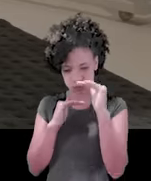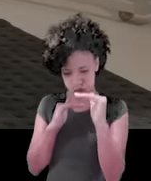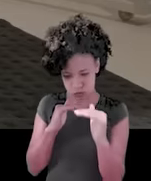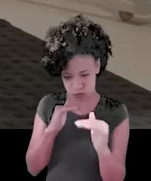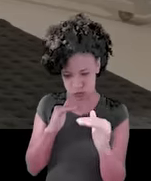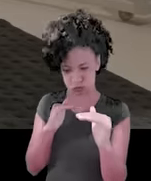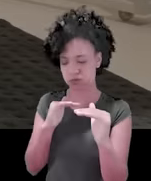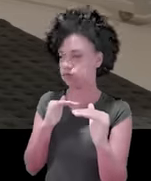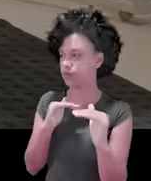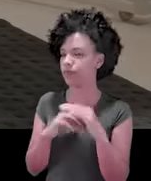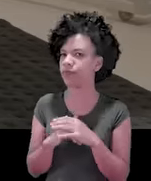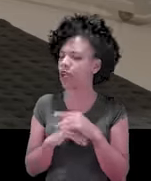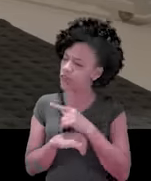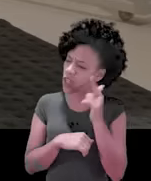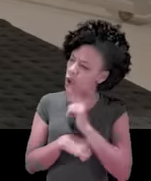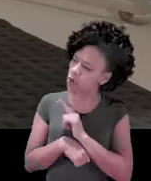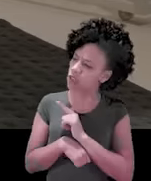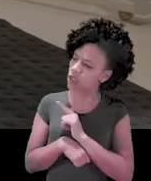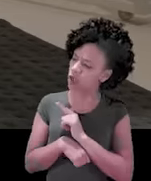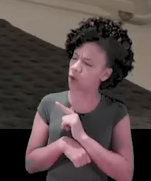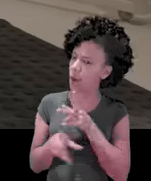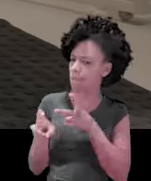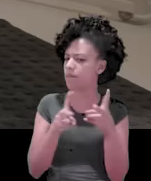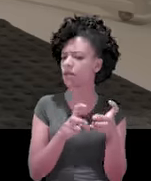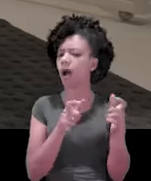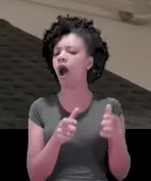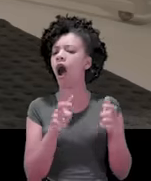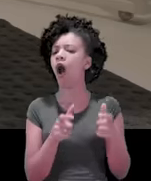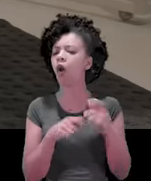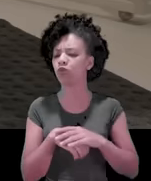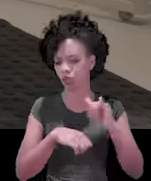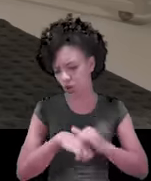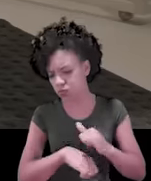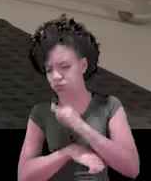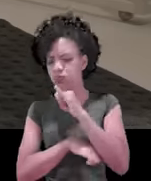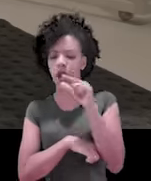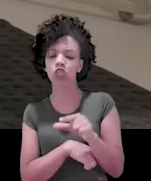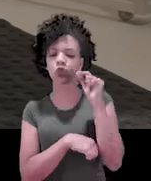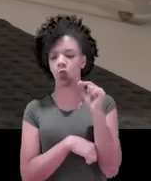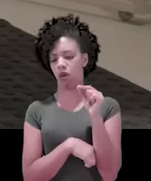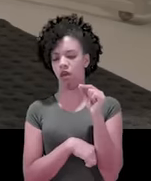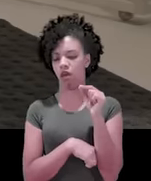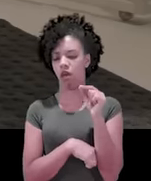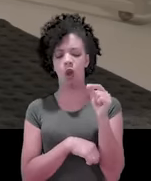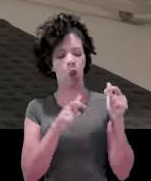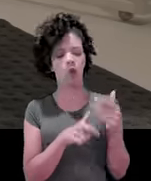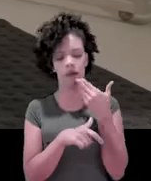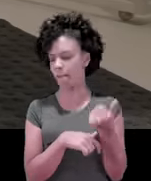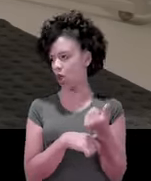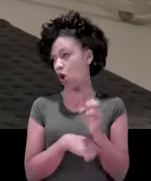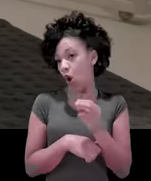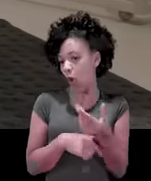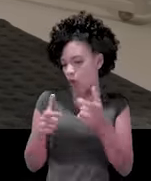vai dar merda planar você conseguiu identificar onde você ia pousar tipo escolher um lugar melhor